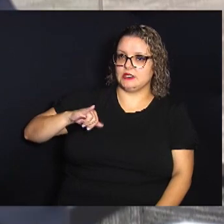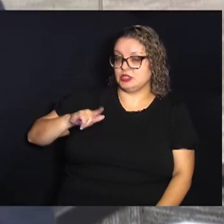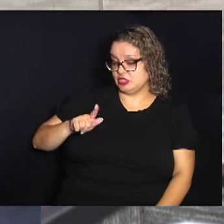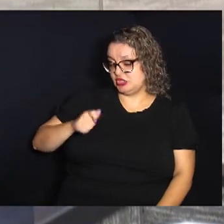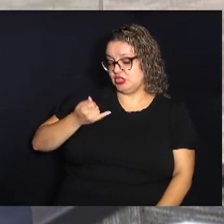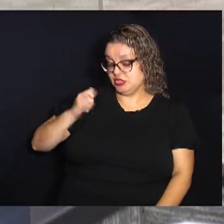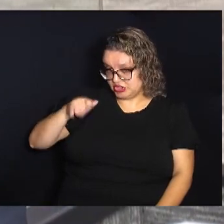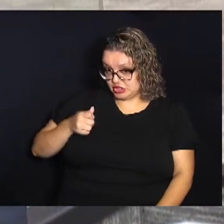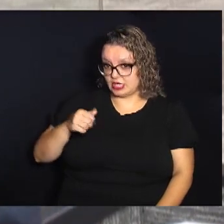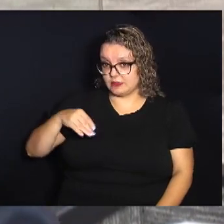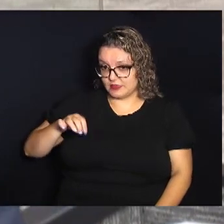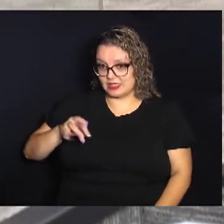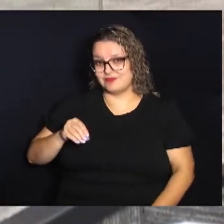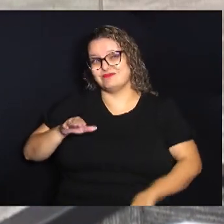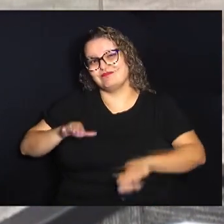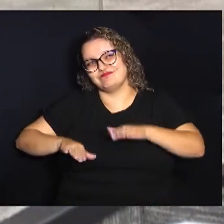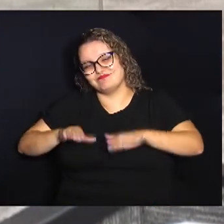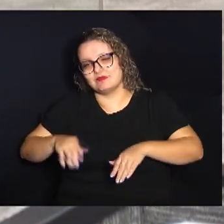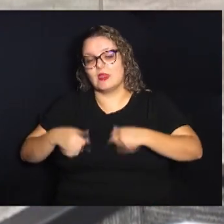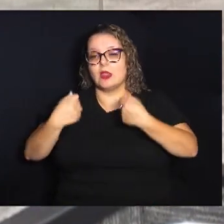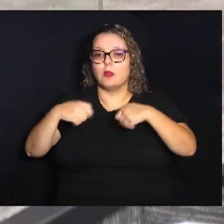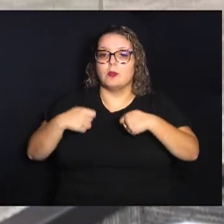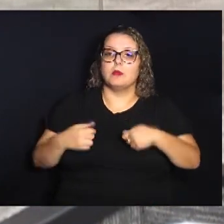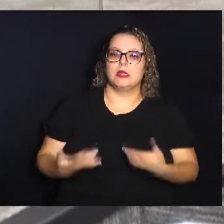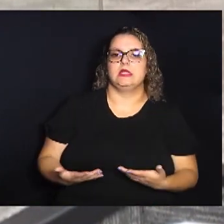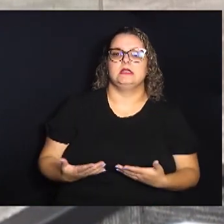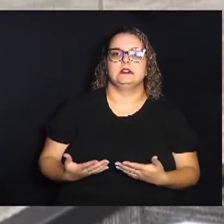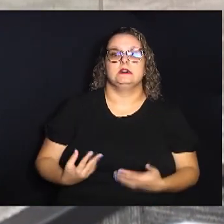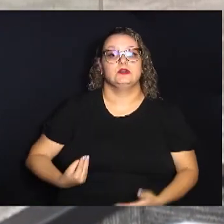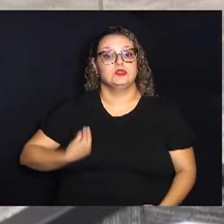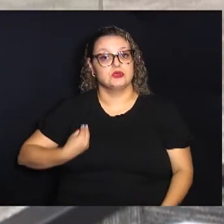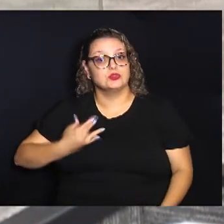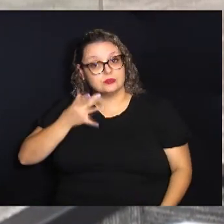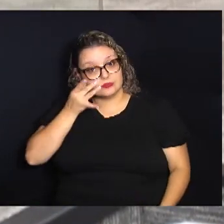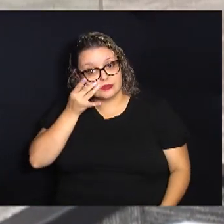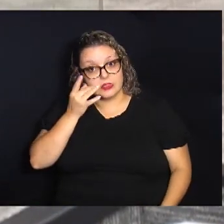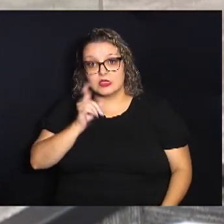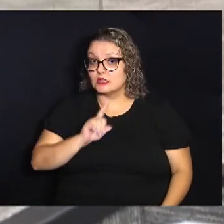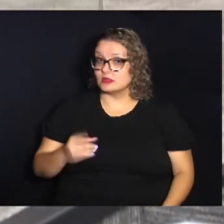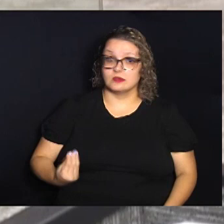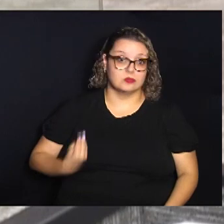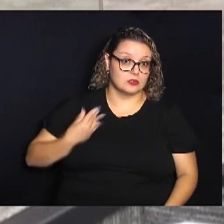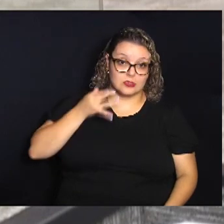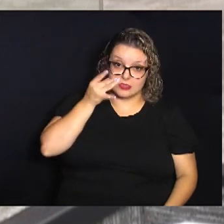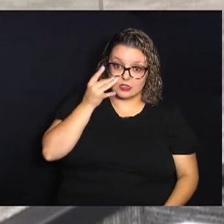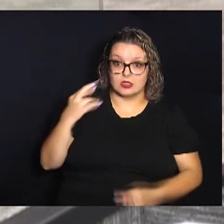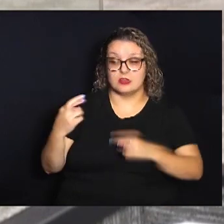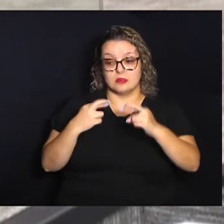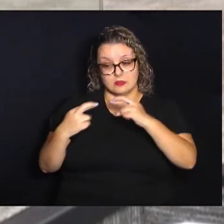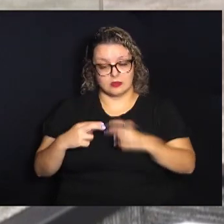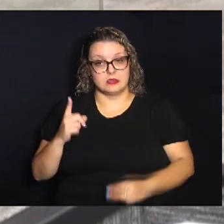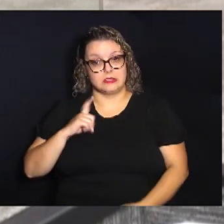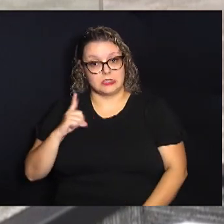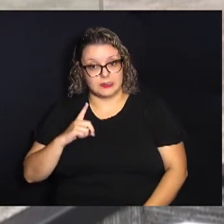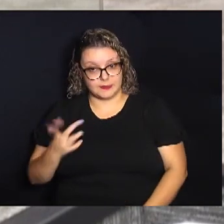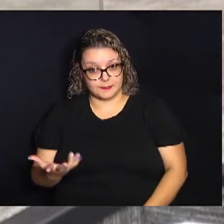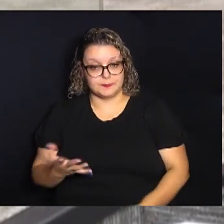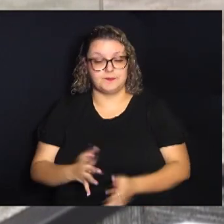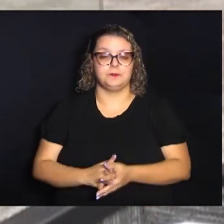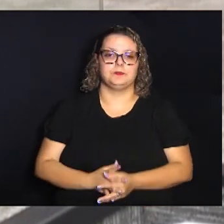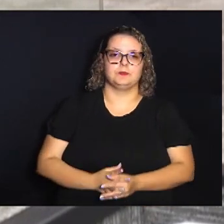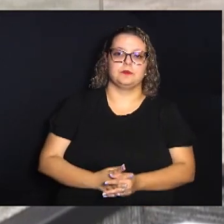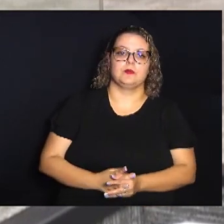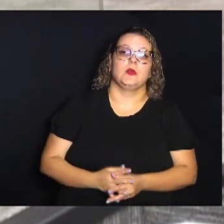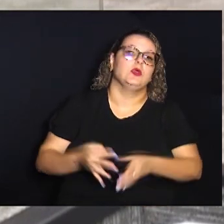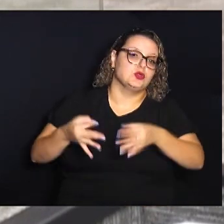muitas vezes, precisa estar presente, muitas vezes não está presente, então a gente tem fiscalizado, né,